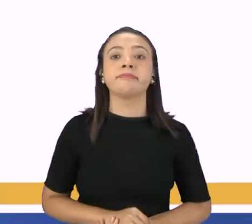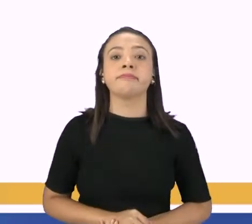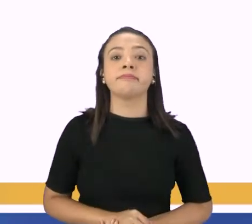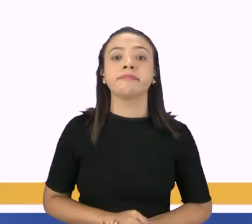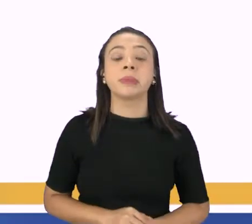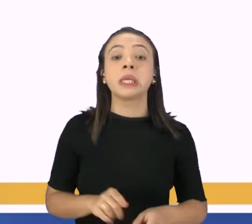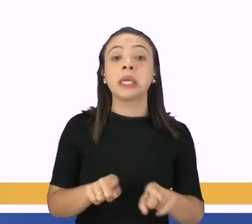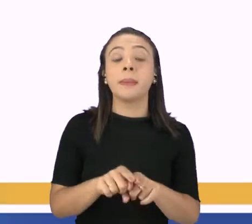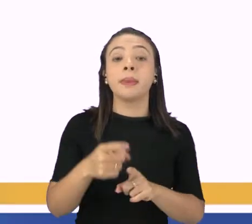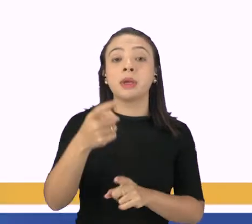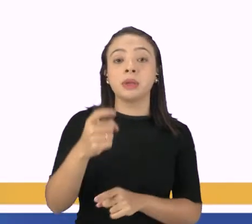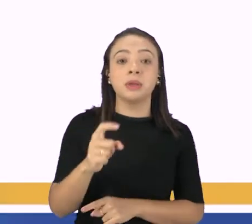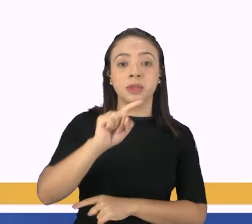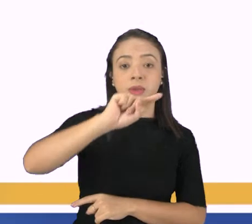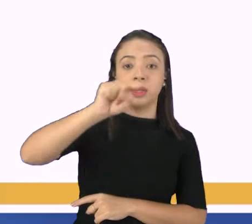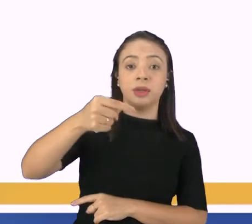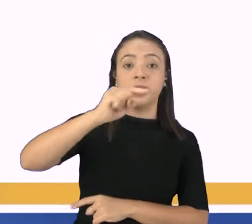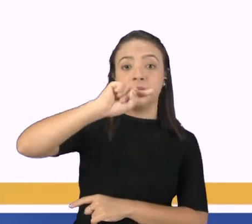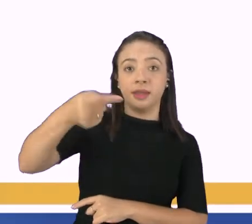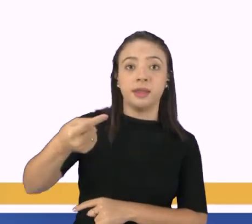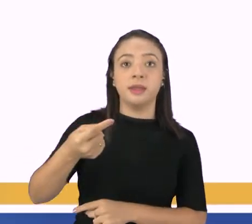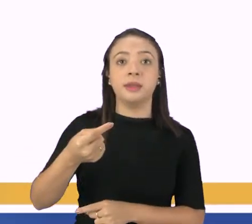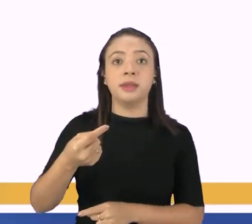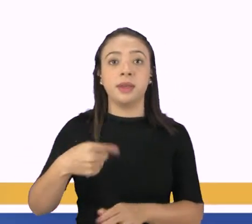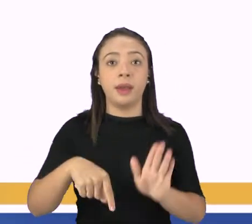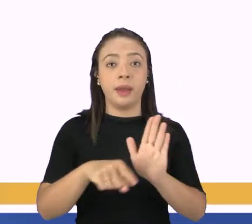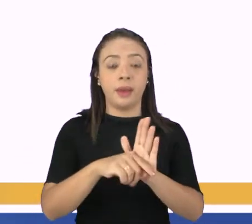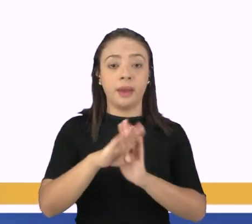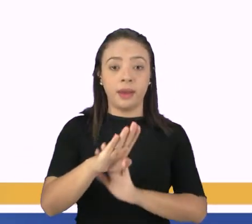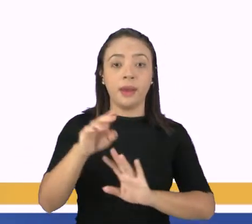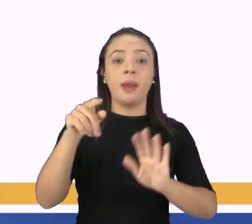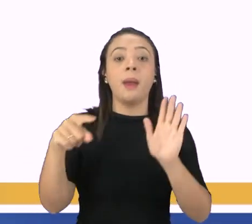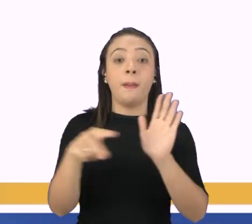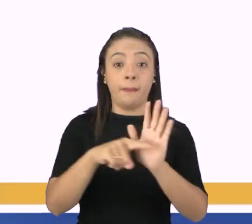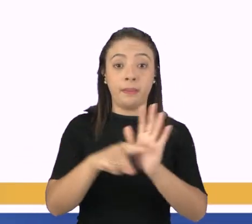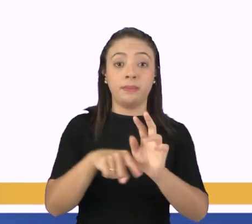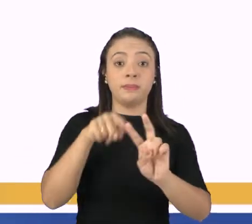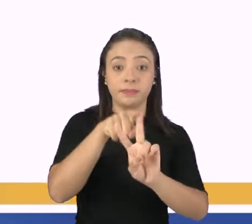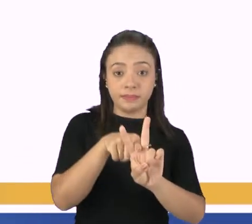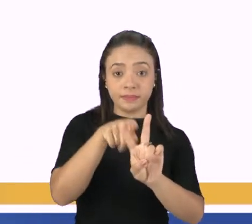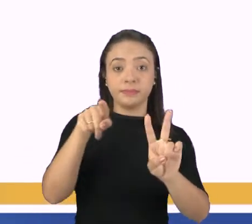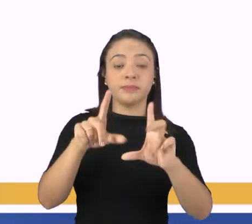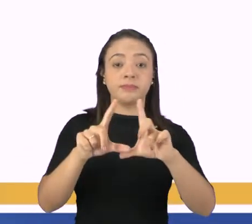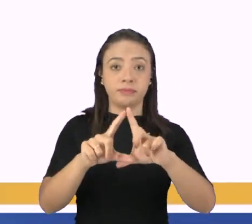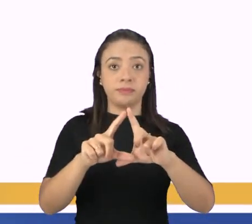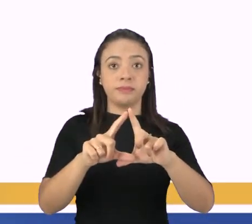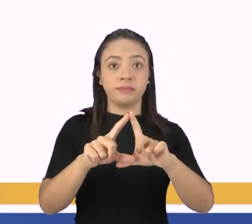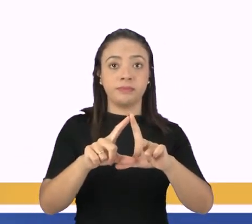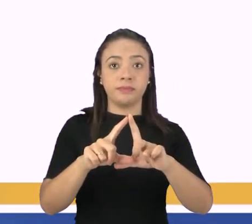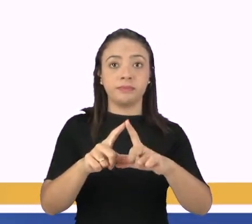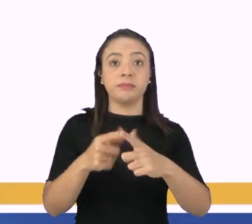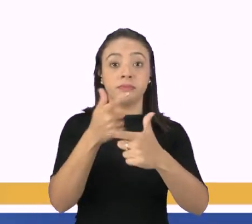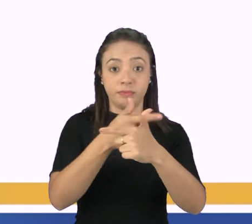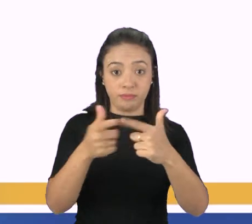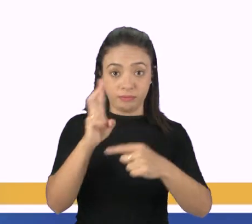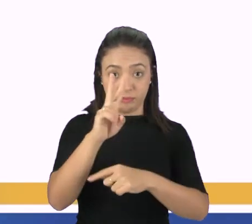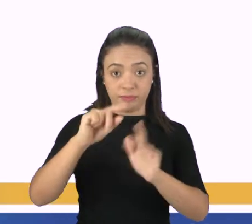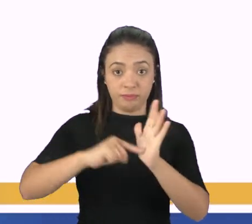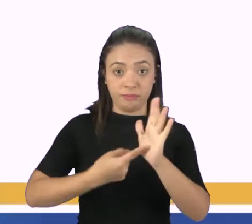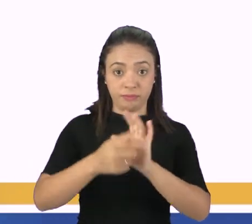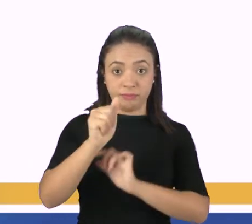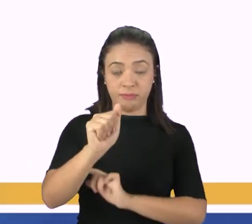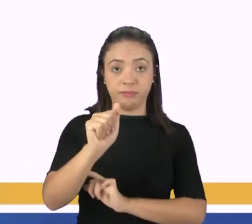o x²', né, a segunda raiz, menos b, menos raiz de delta sobre 2 vezes a, certo? Então, observe que para uma